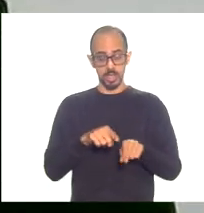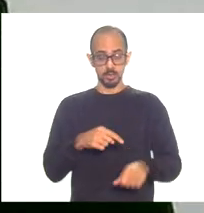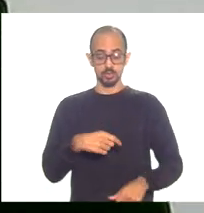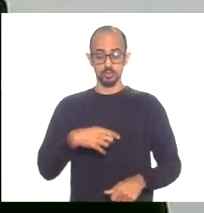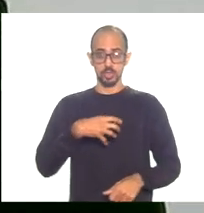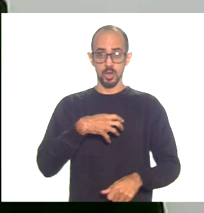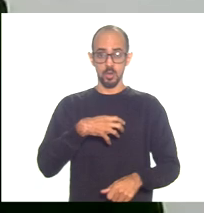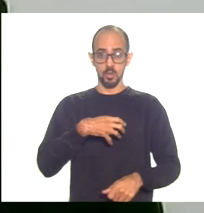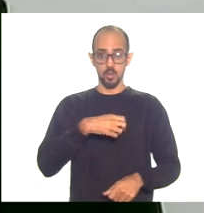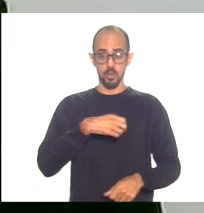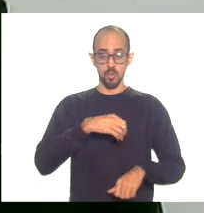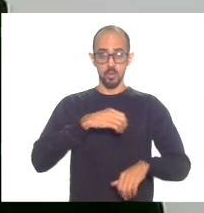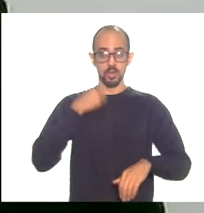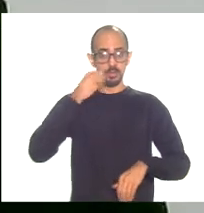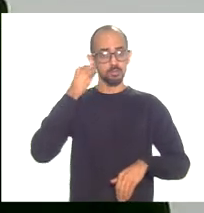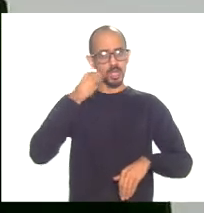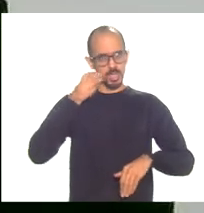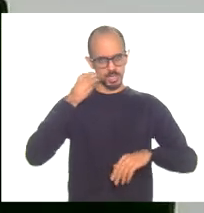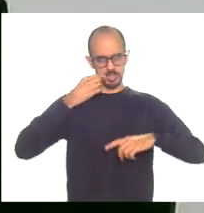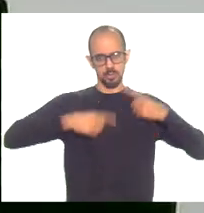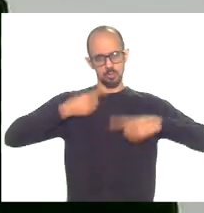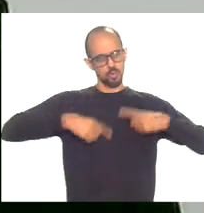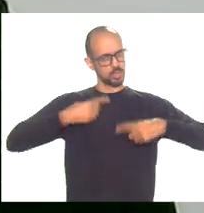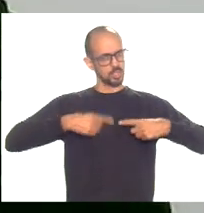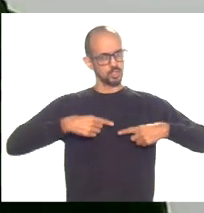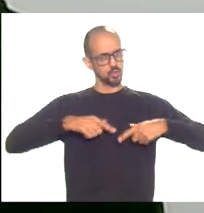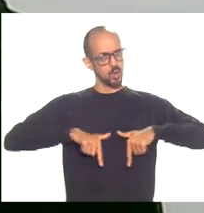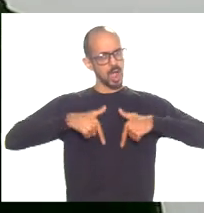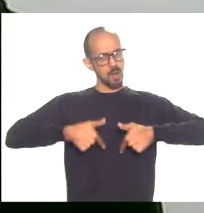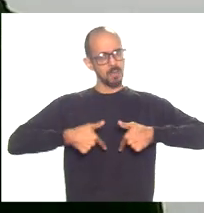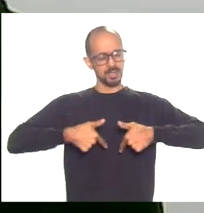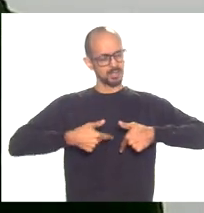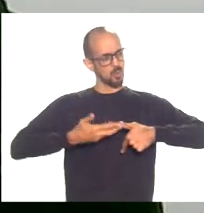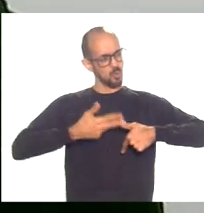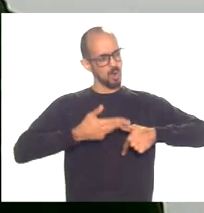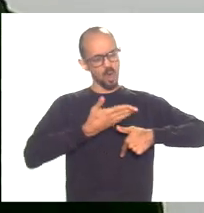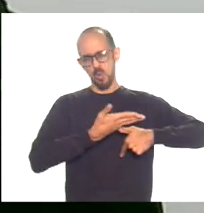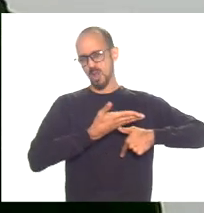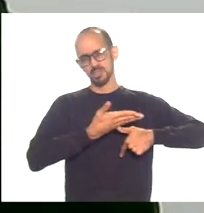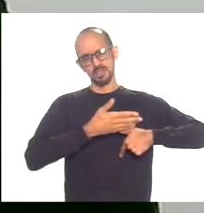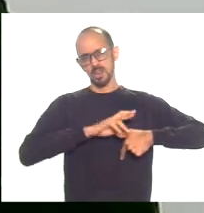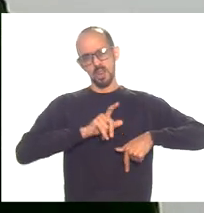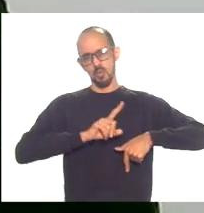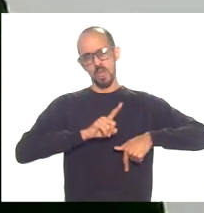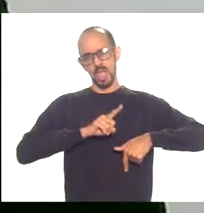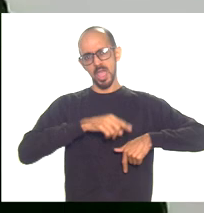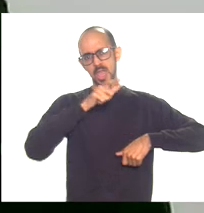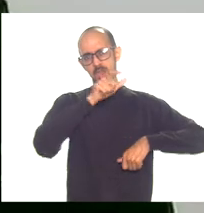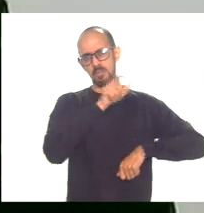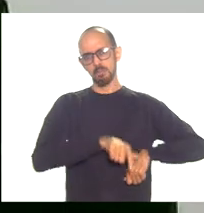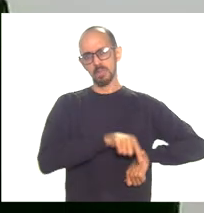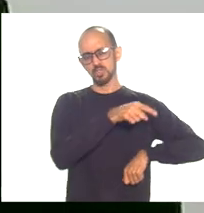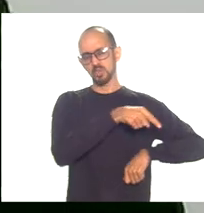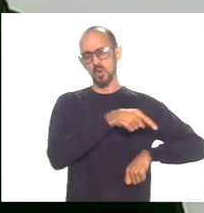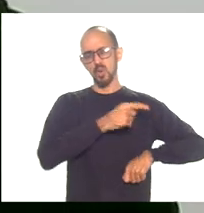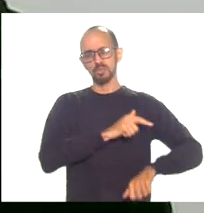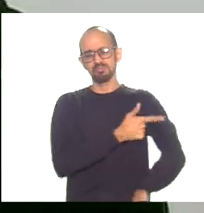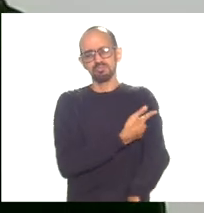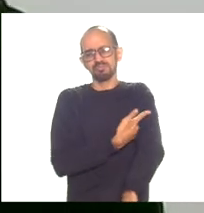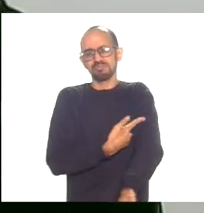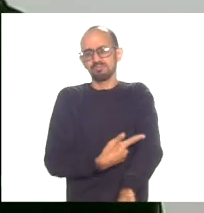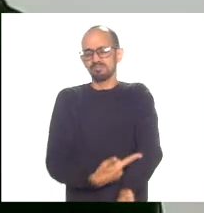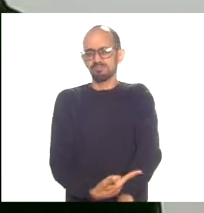político tal ação. O governador Cláudio Castro é talvez uma das pessoas mais cordatas